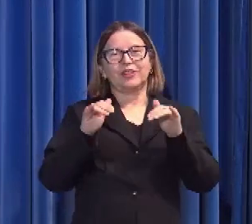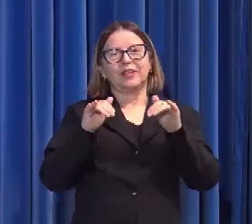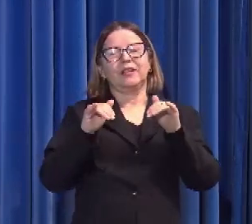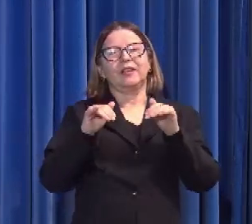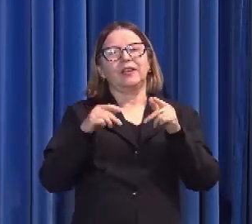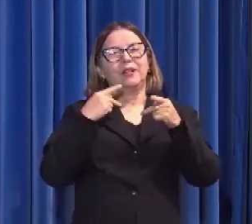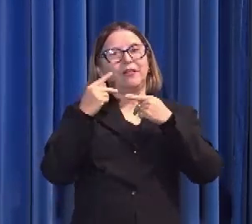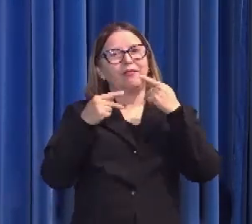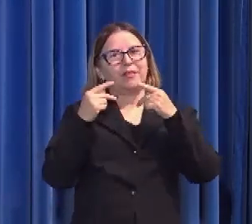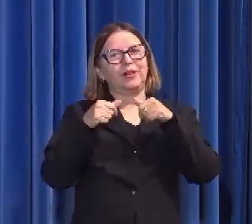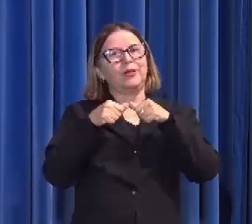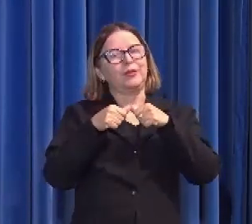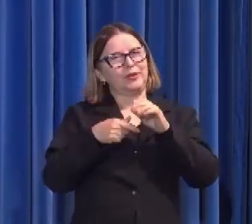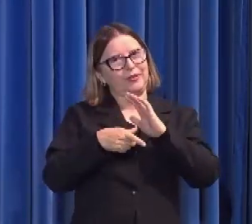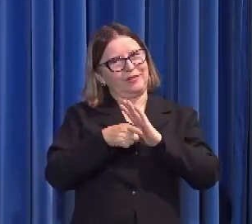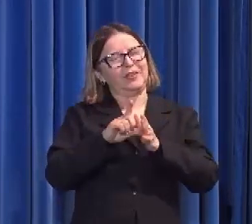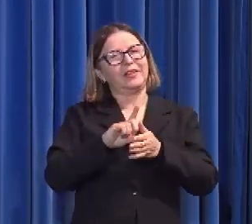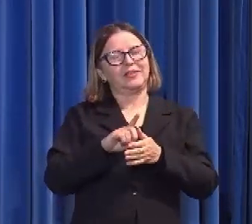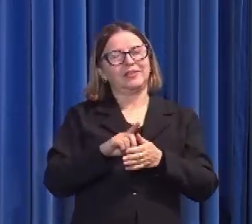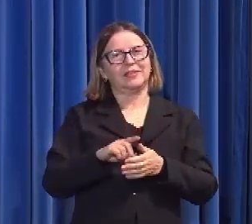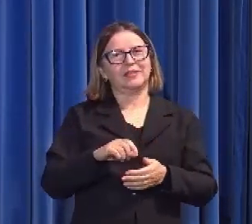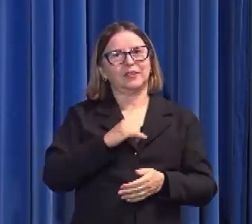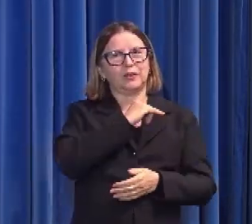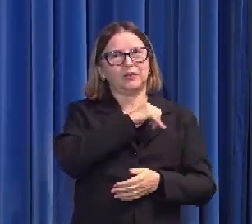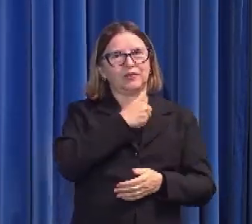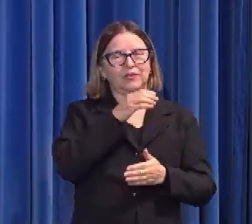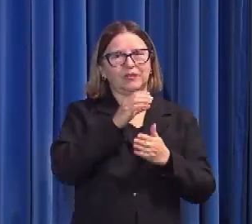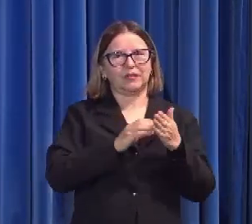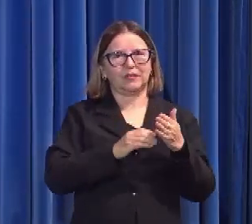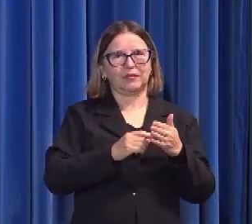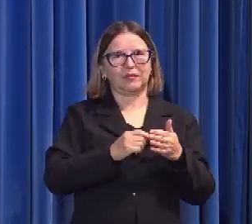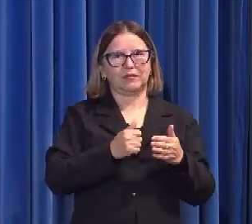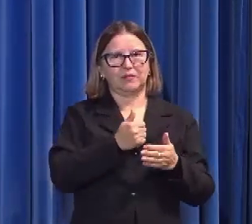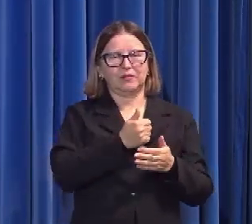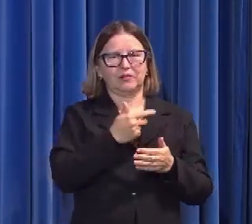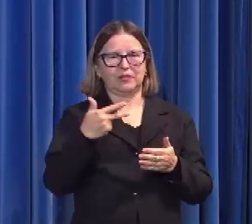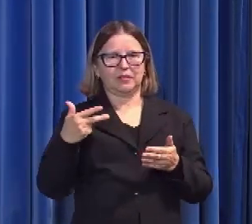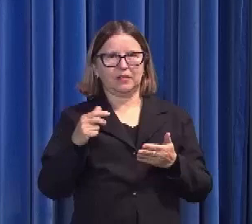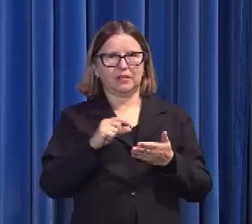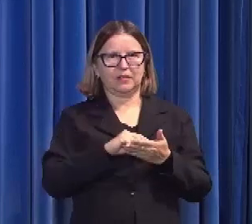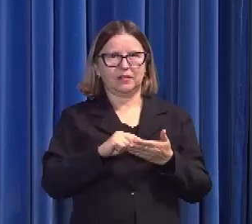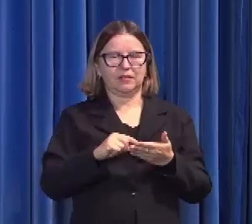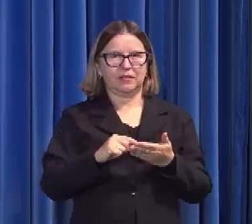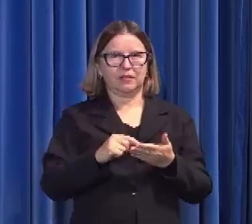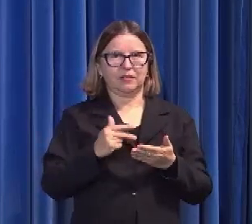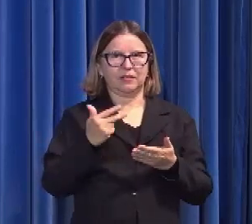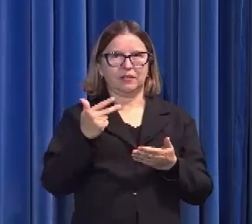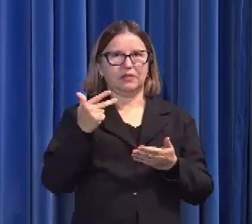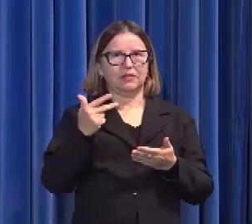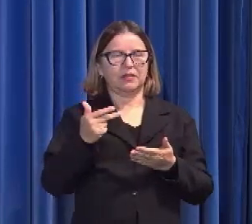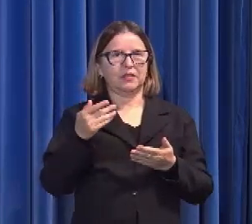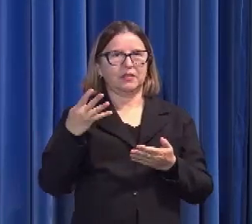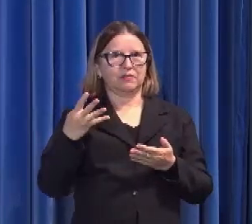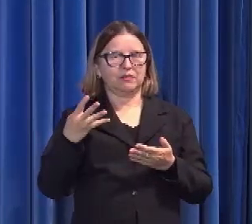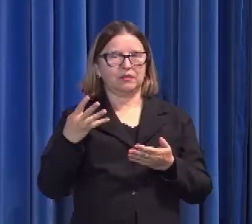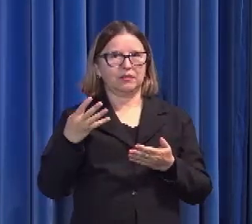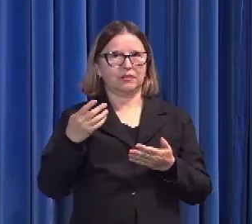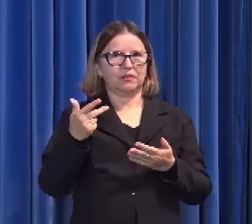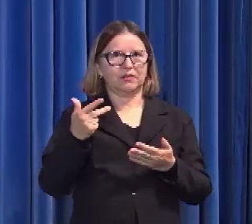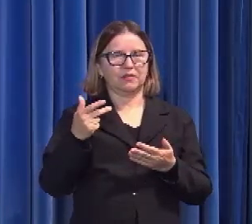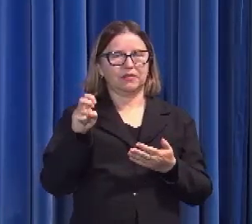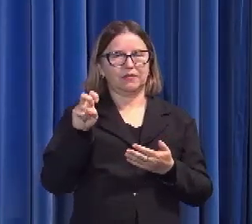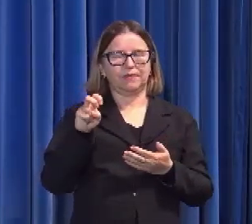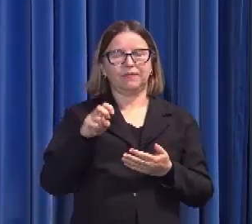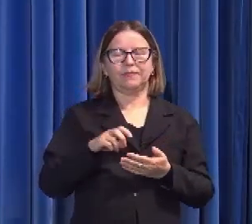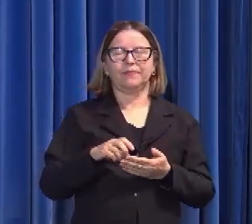vamos dar uma olhadinha em João 13 34 e 35 Oi e ele repete